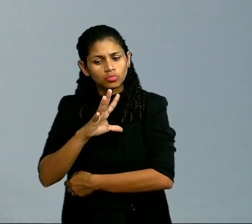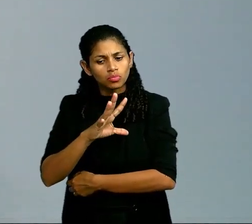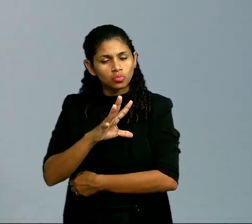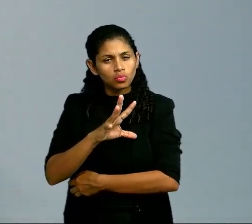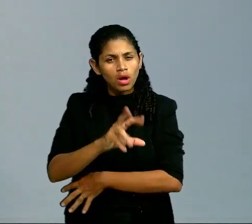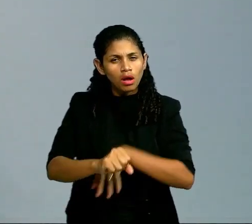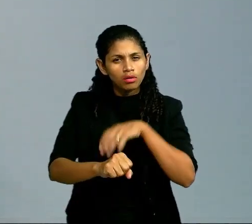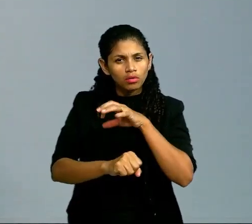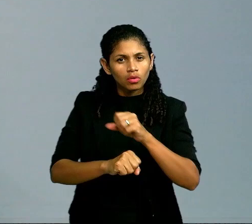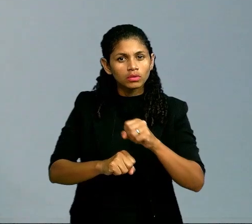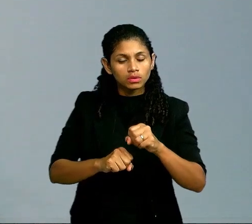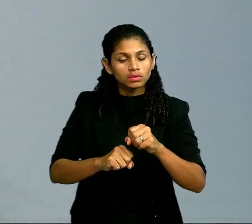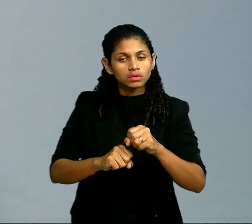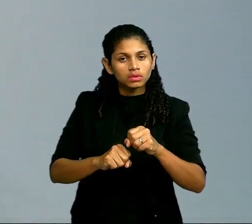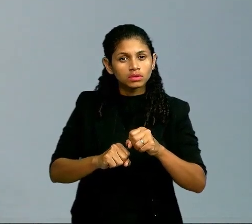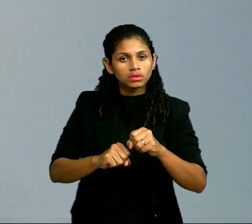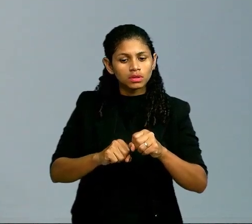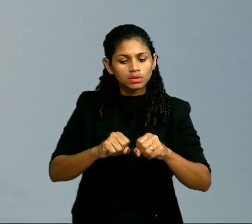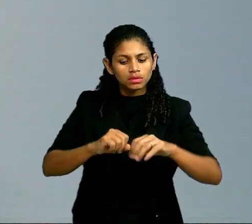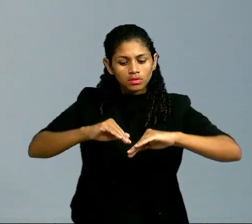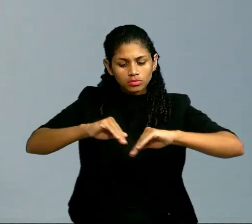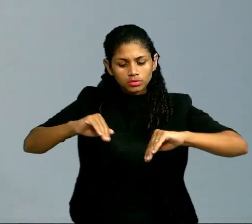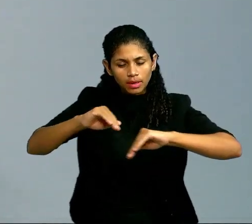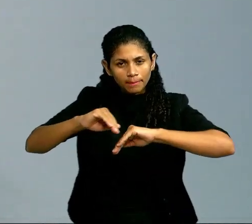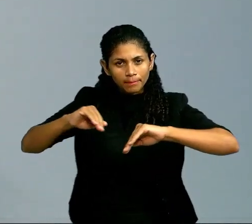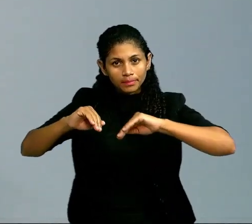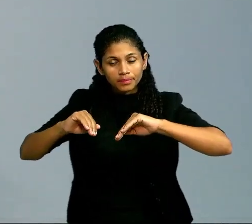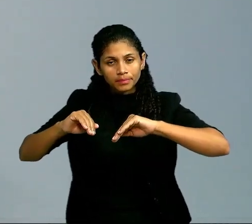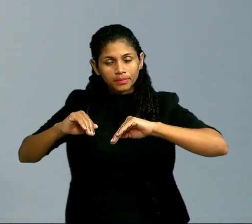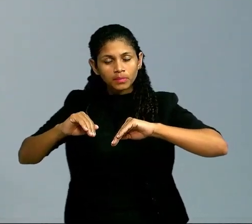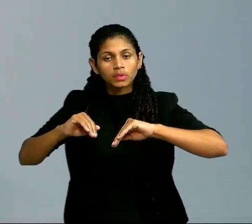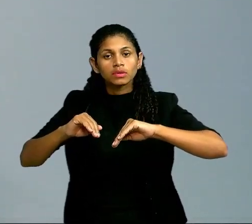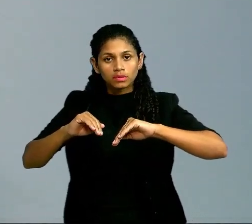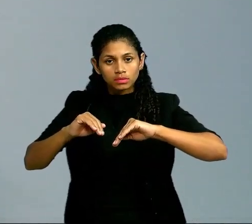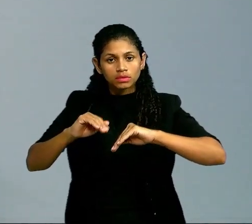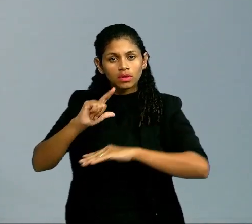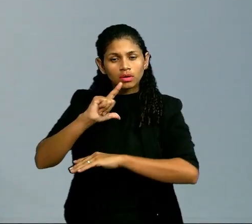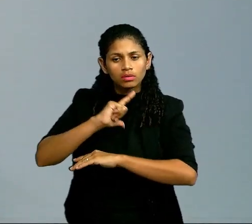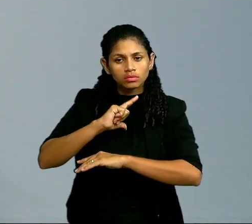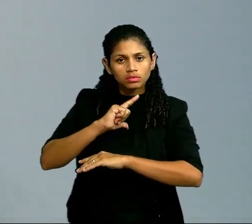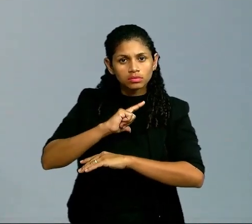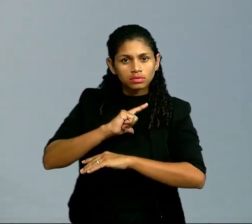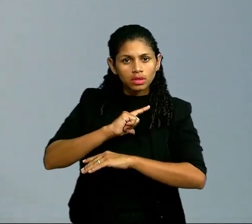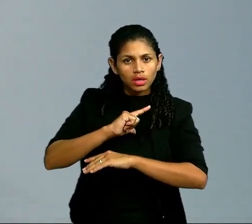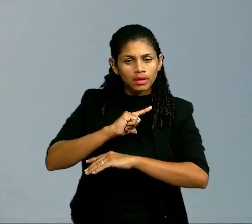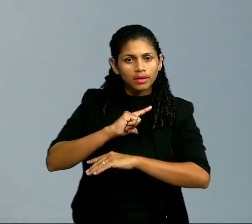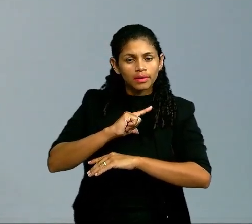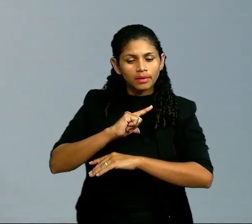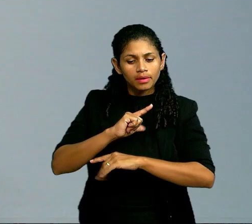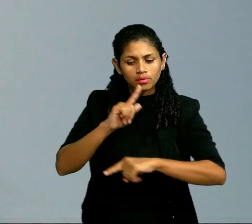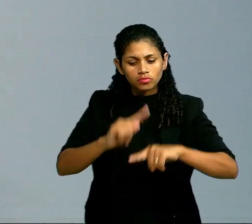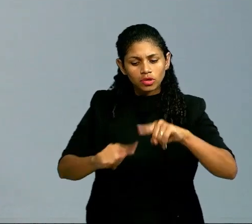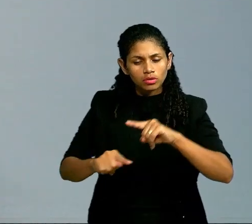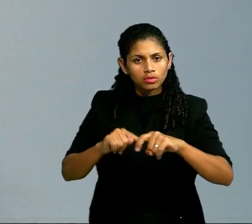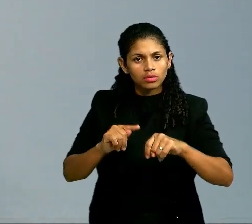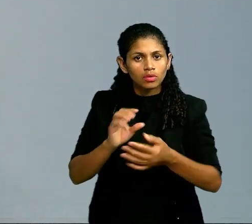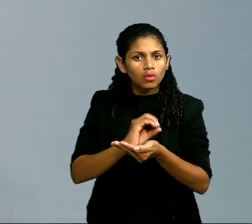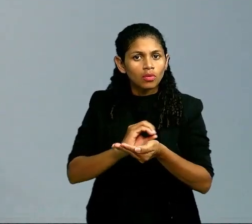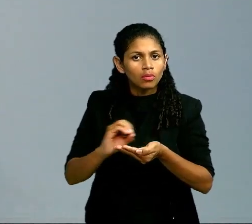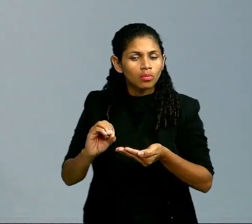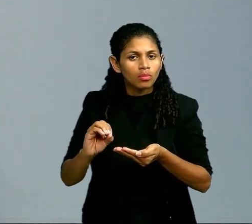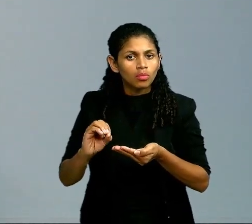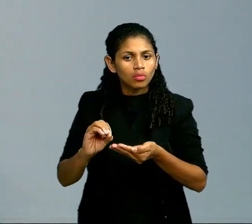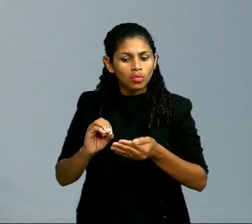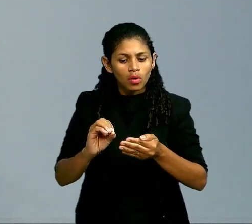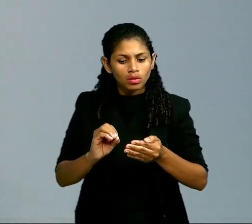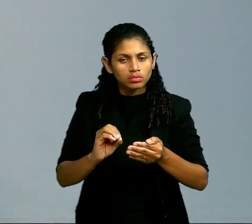lixeira destinada a resíduo orgânico, quais tipos de resíduo orgânico eu posso adicionar àquela lixeira?